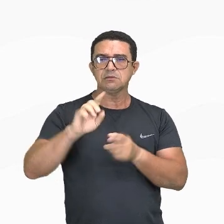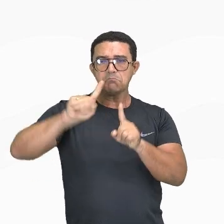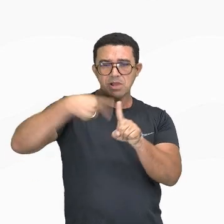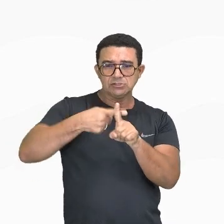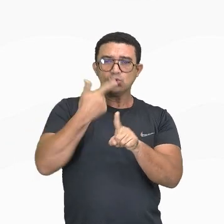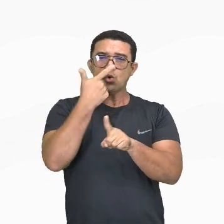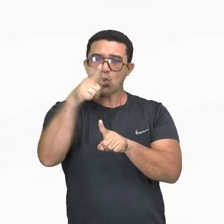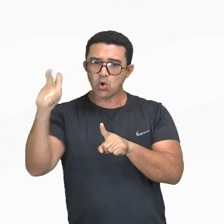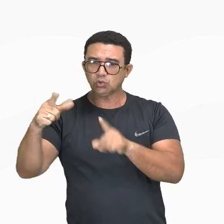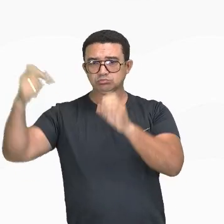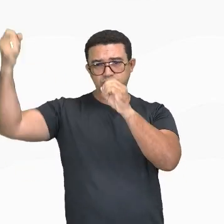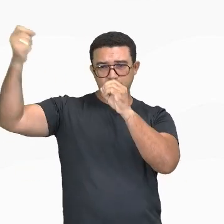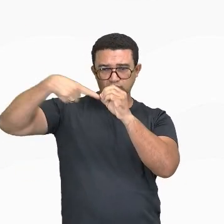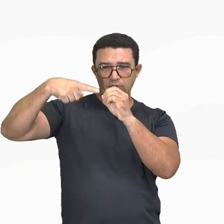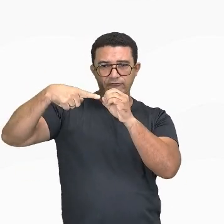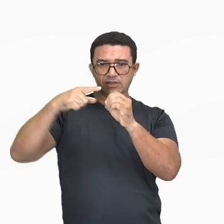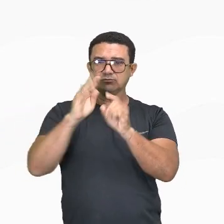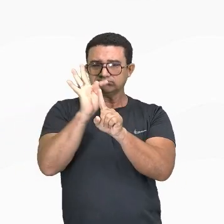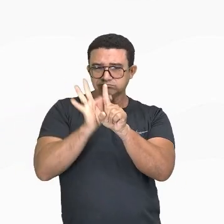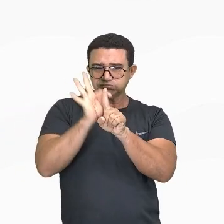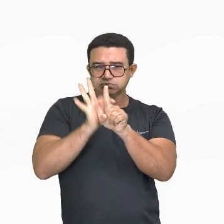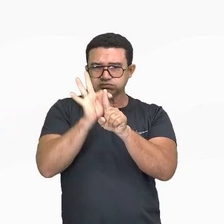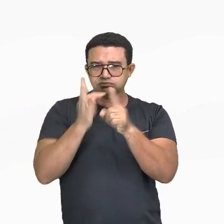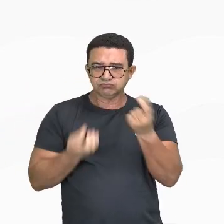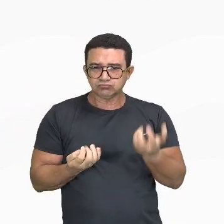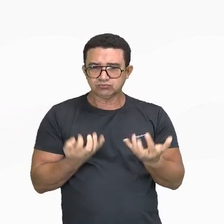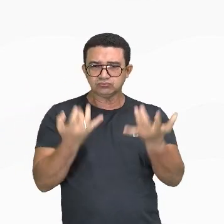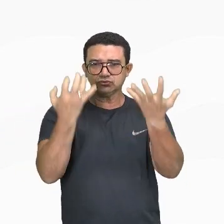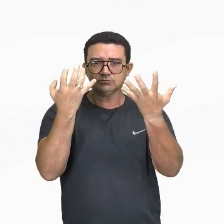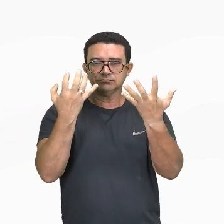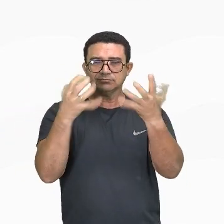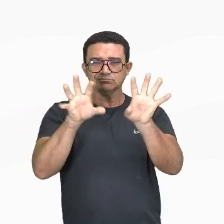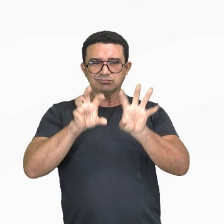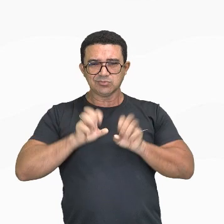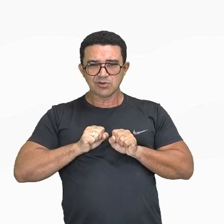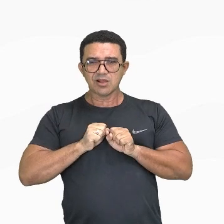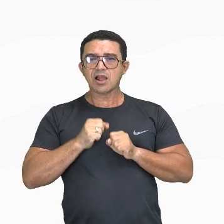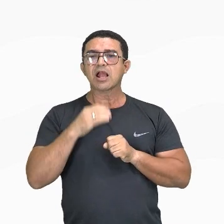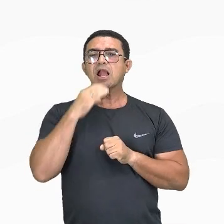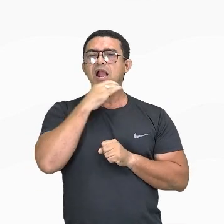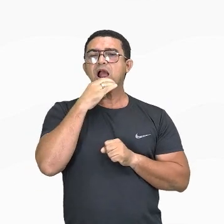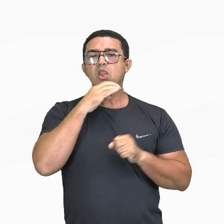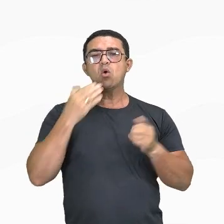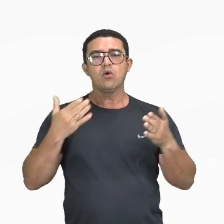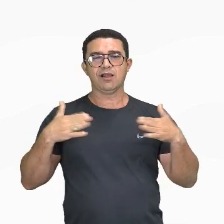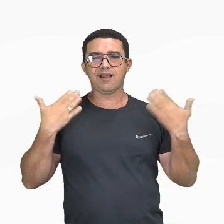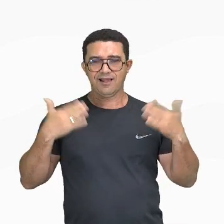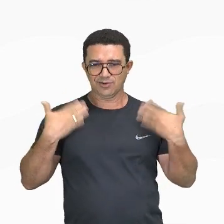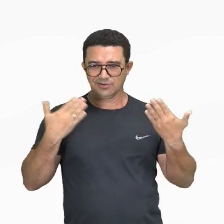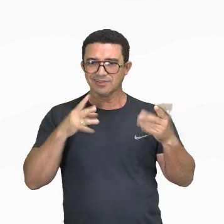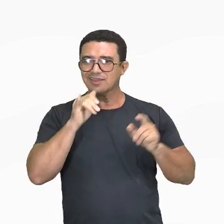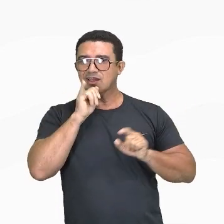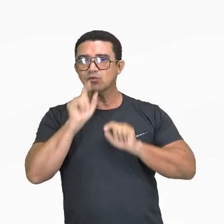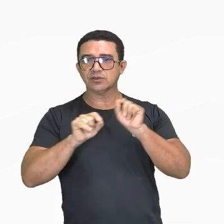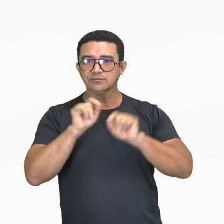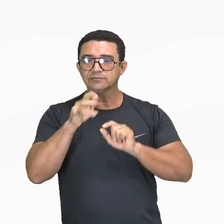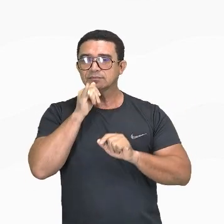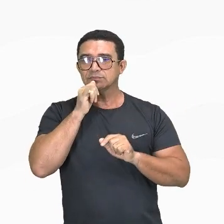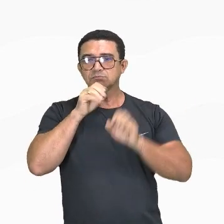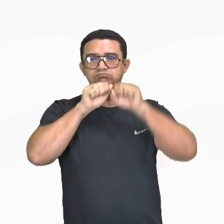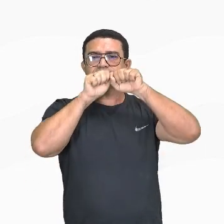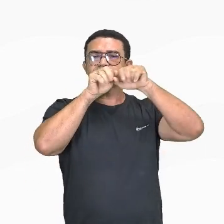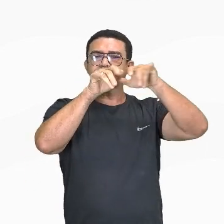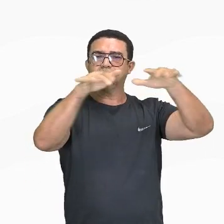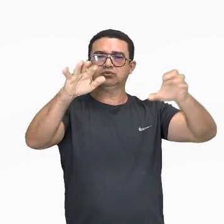efeito estufa presentes na atmosfera, eles retêm o calor, que de outra forma seria irradiado da Terra para o